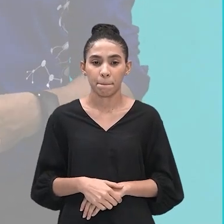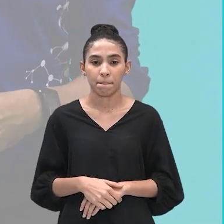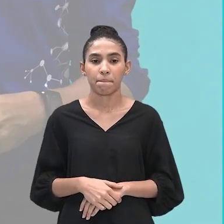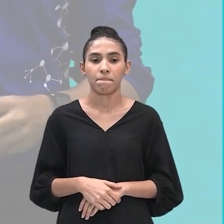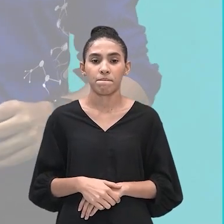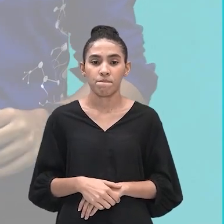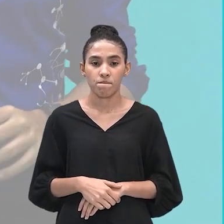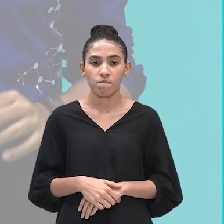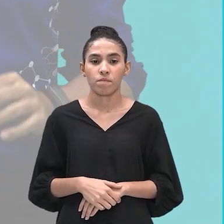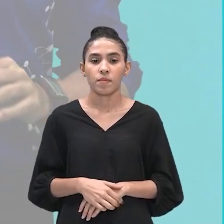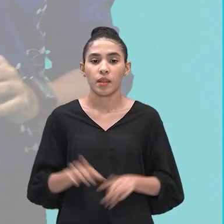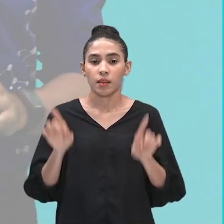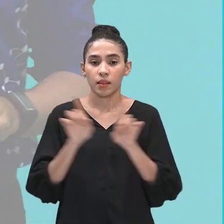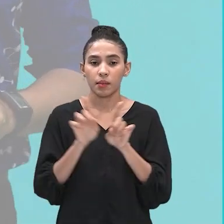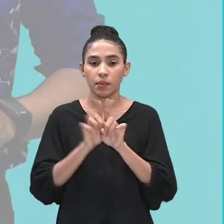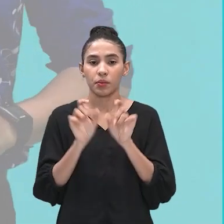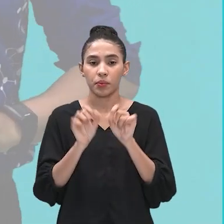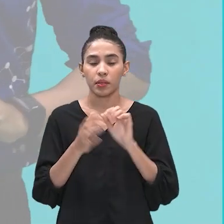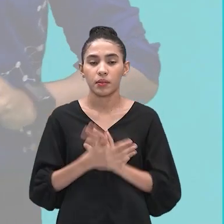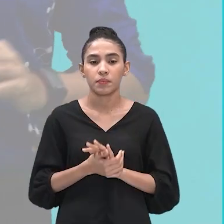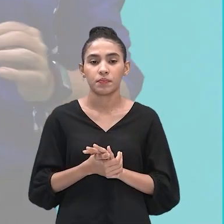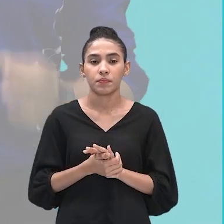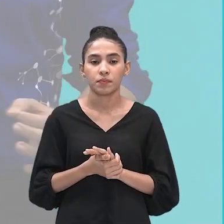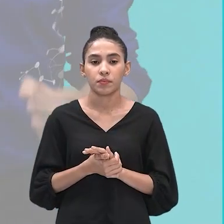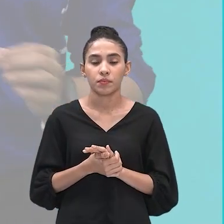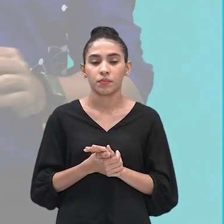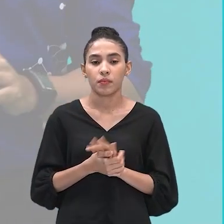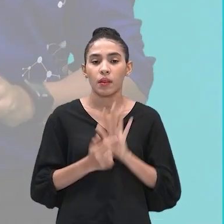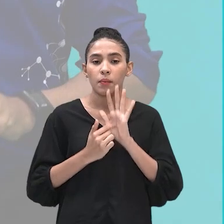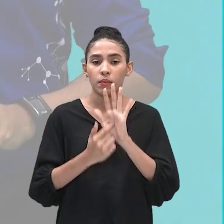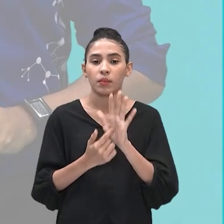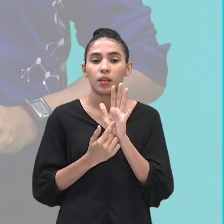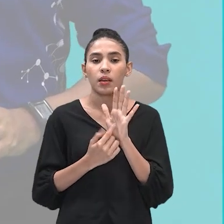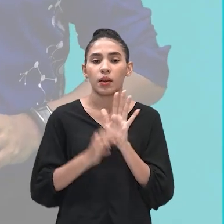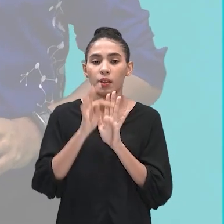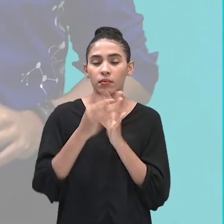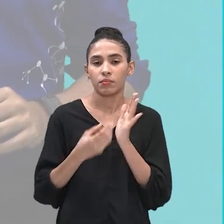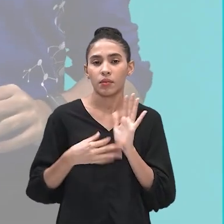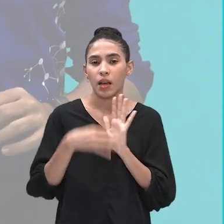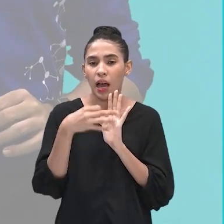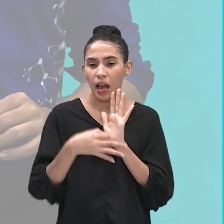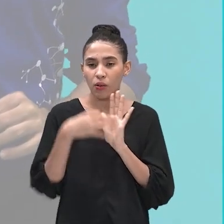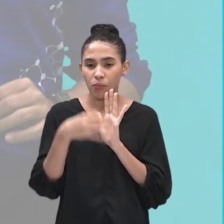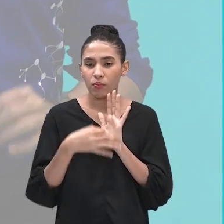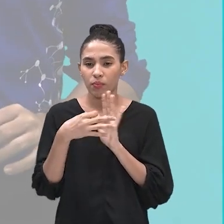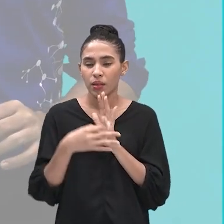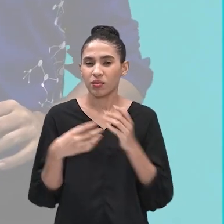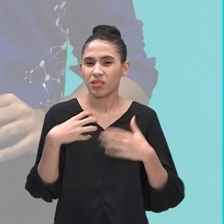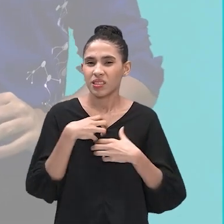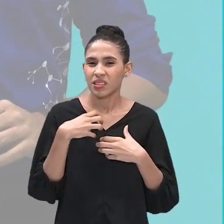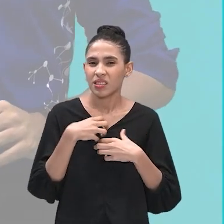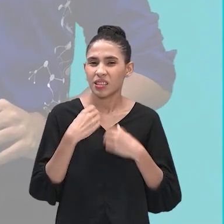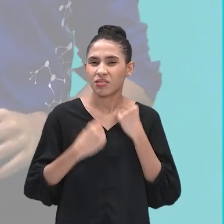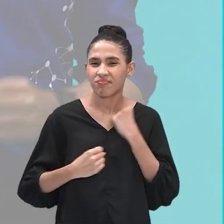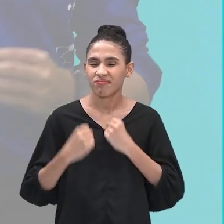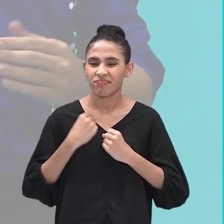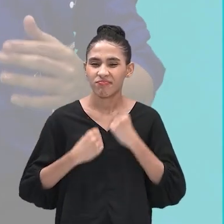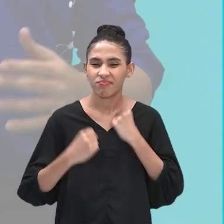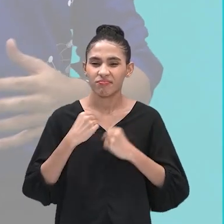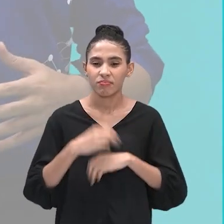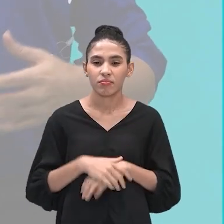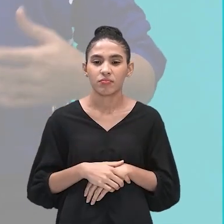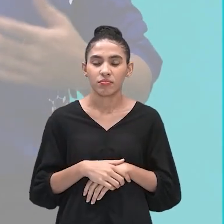Apresentar em seguida argumentos que reforcem sua insatisfação, tá? Deixe claro ao destinatário